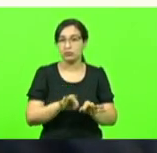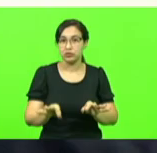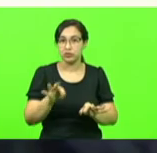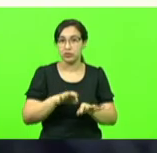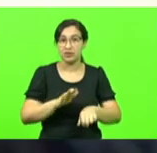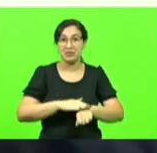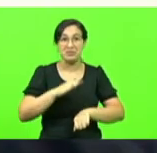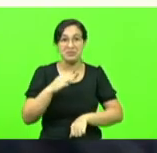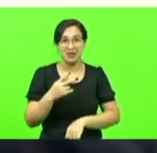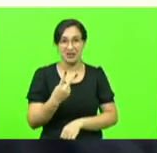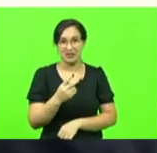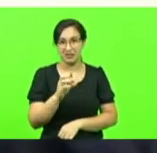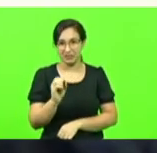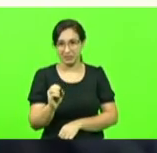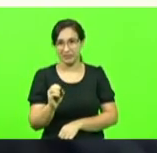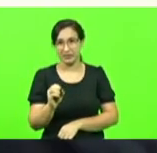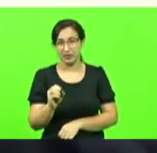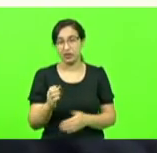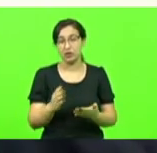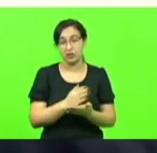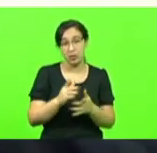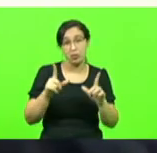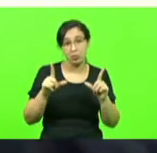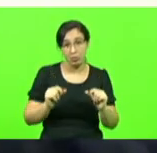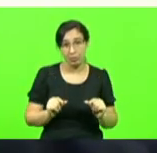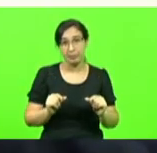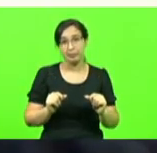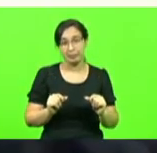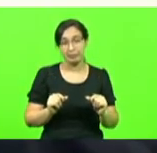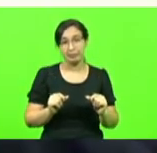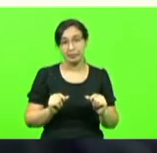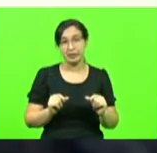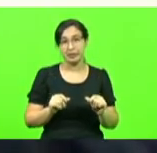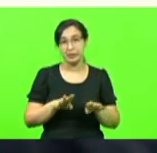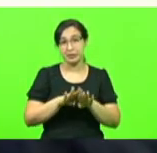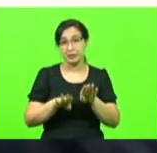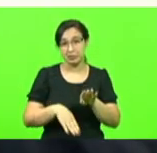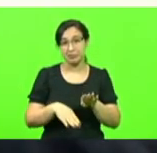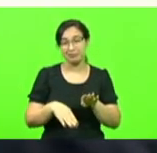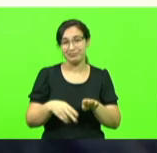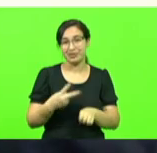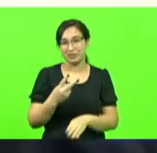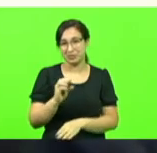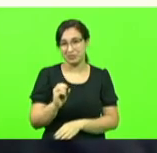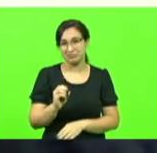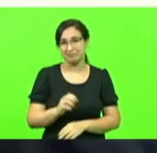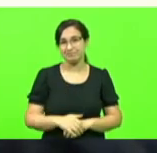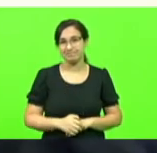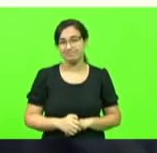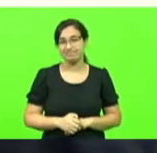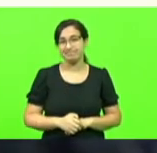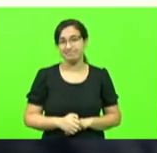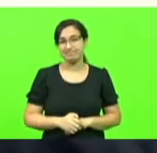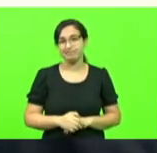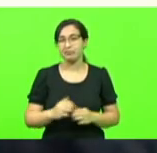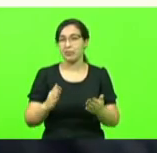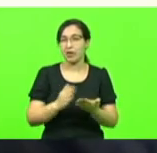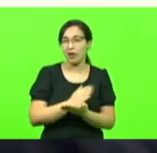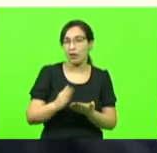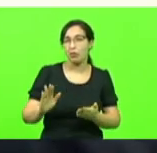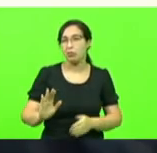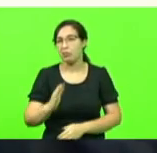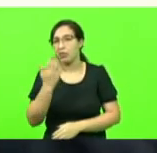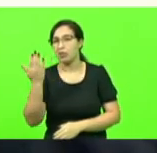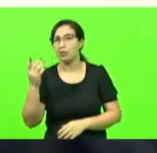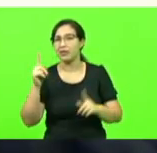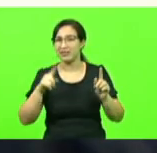poucas instituições com menos, com carga horária inferior a 20 horas semanais. Em algumas situações, isso acaba